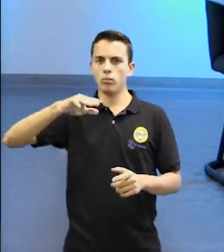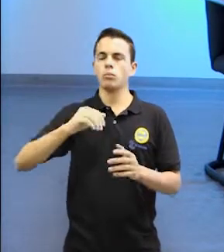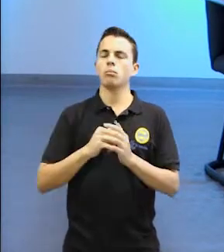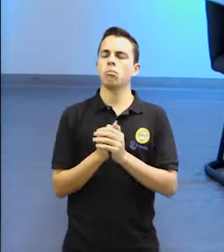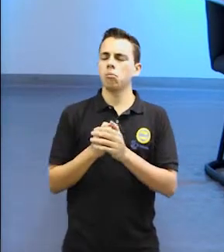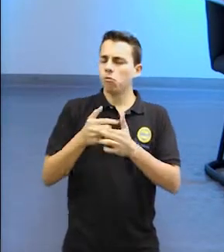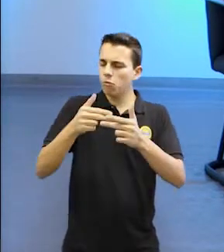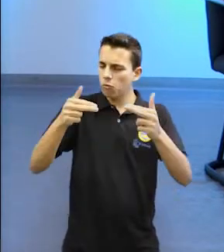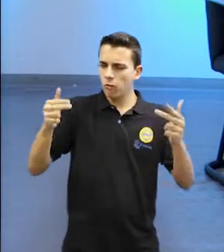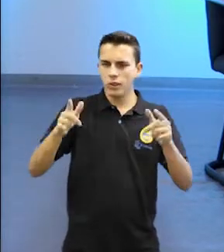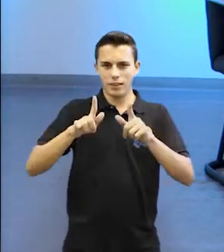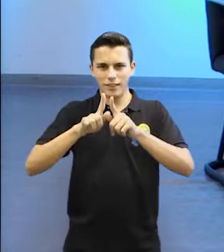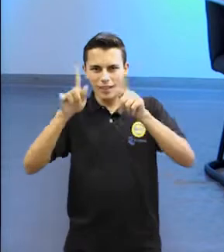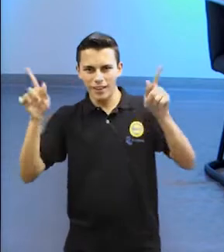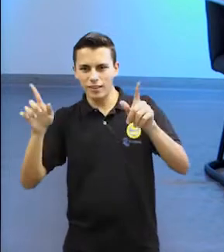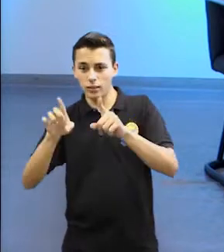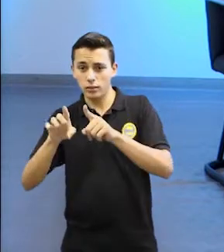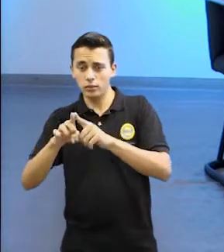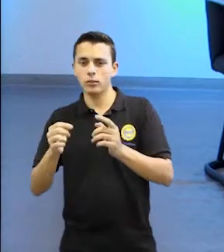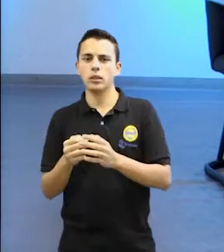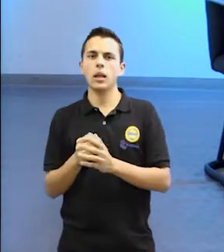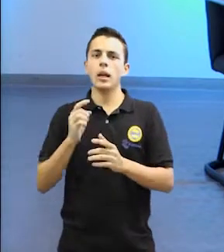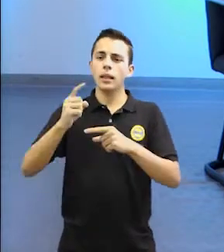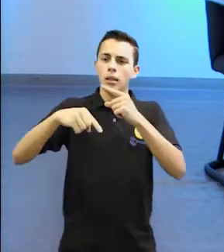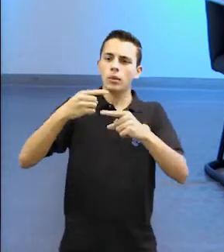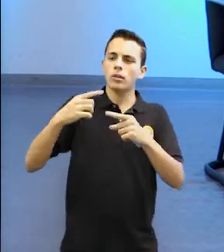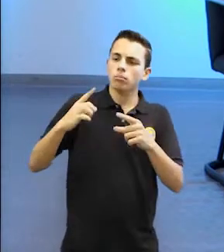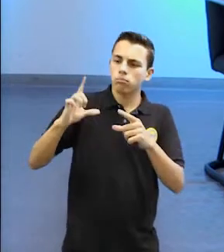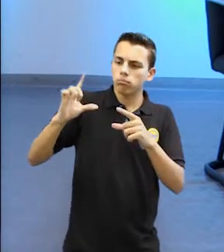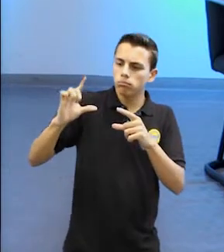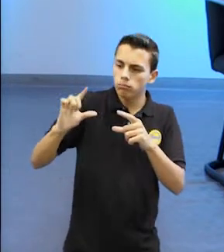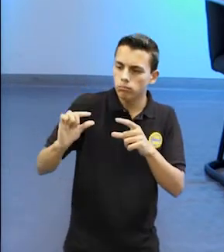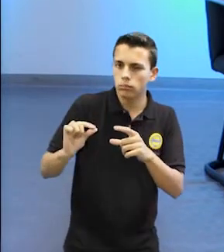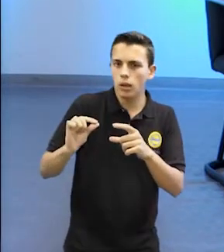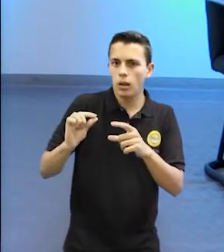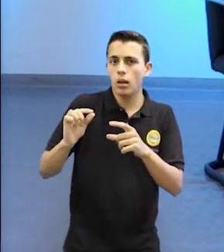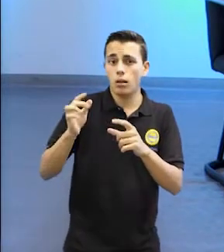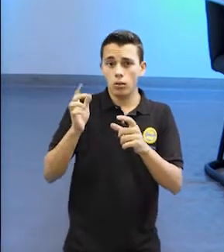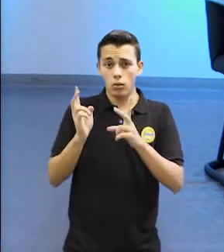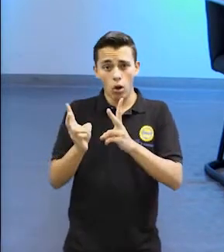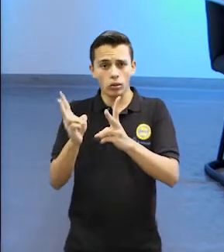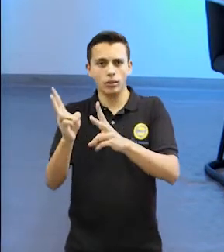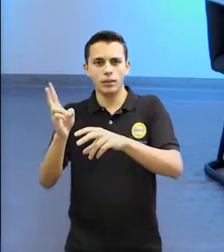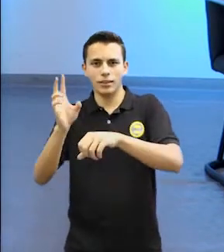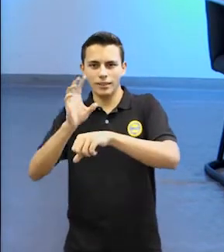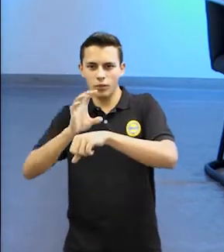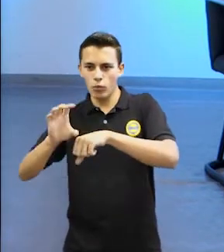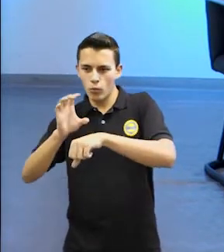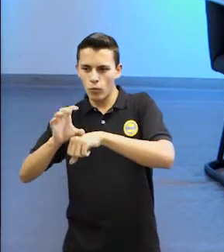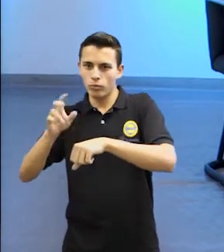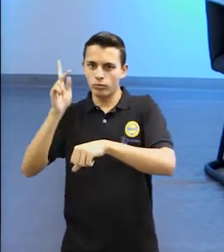eu desacelerei um pouco, eu continuei como professor num curso de MBA.